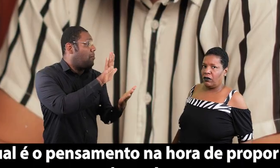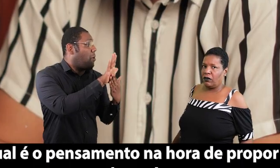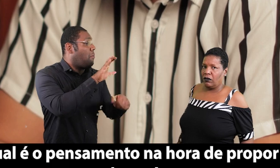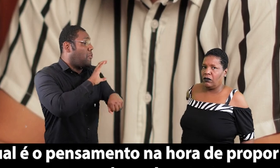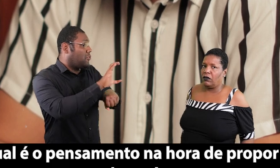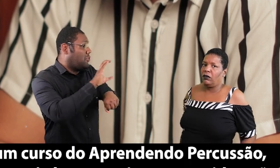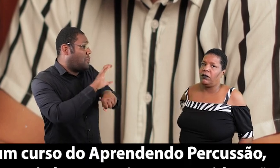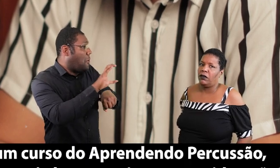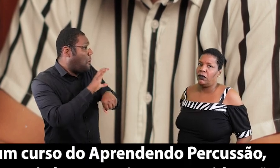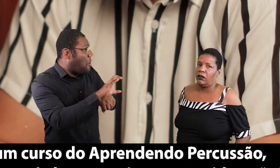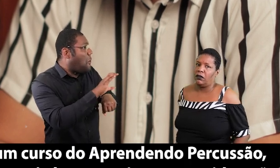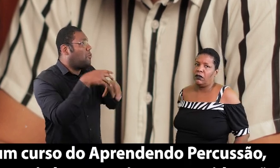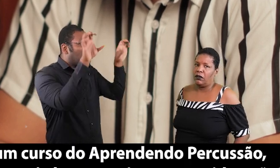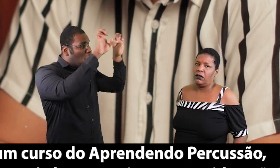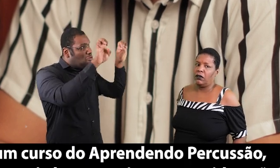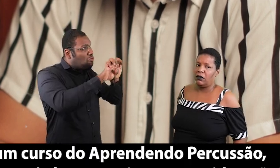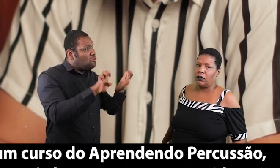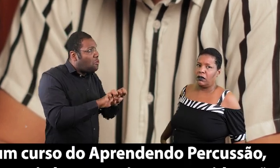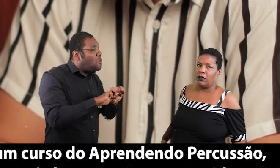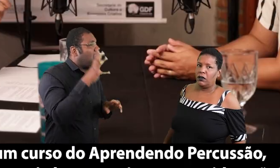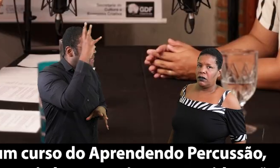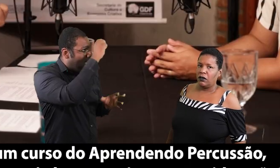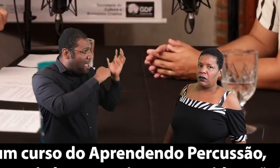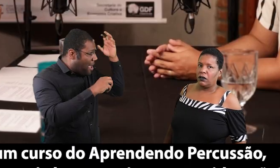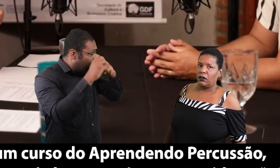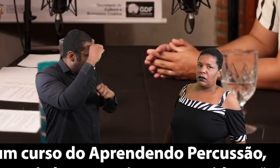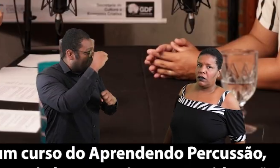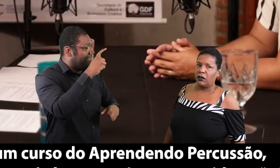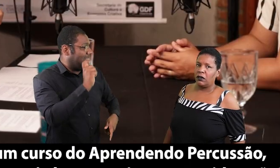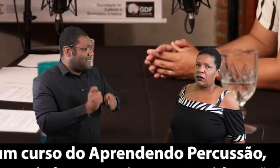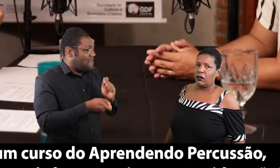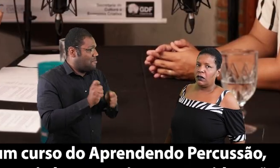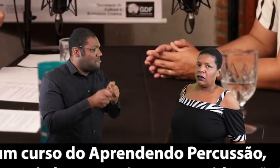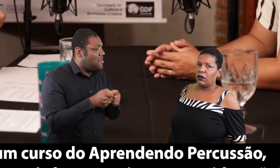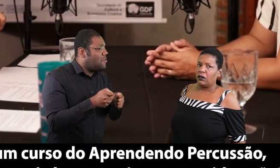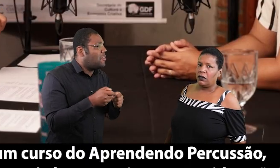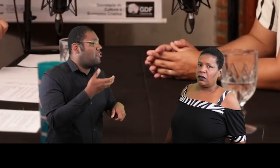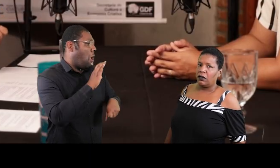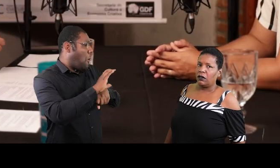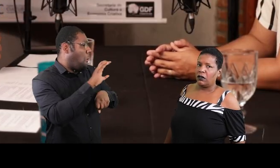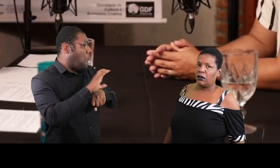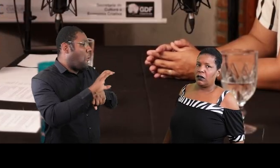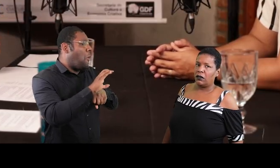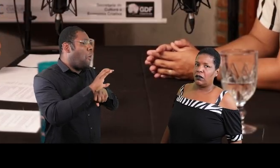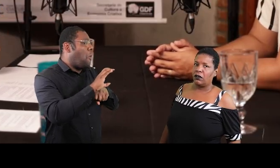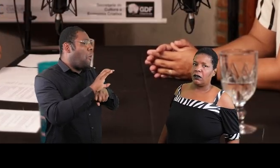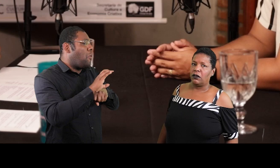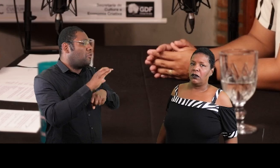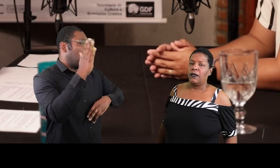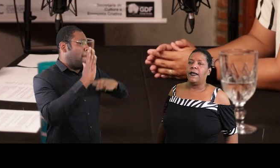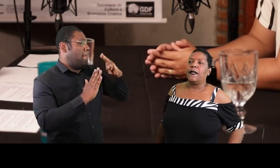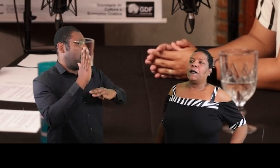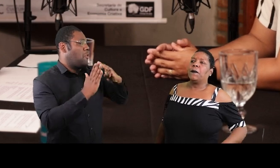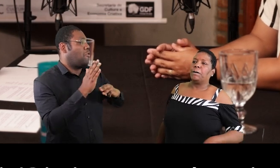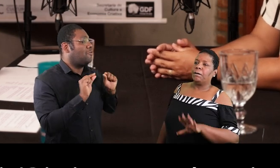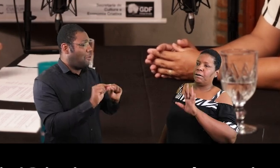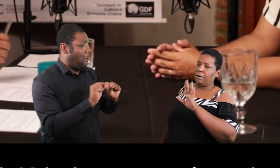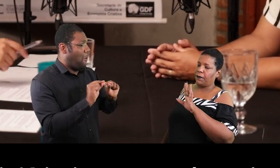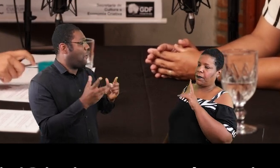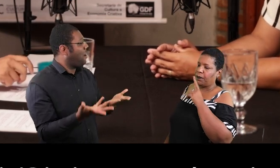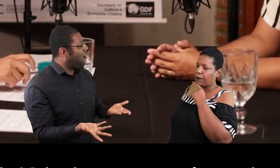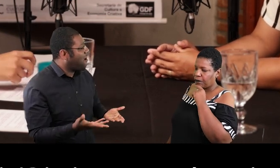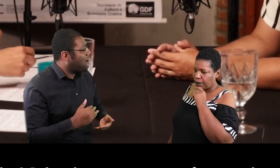de estruturar um curso do Aprendendo Percussão? O que vocês levam muito em consideração? Assim? Tá.